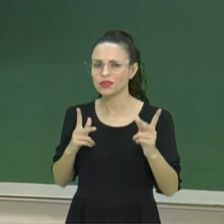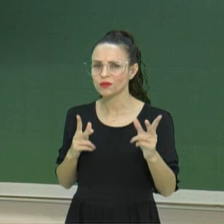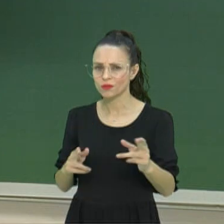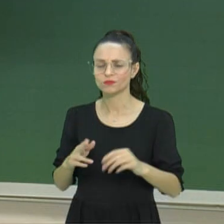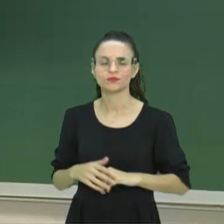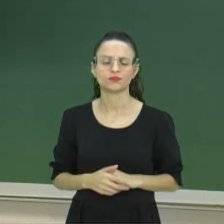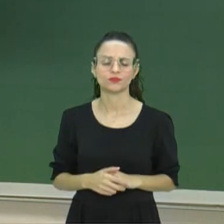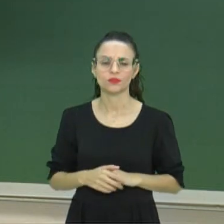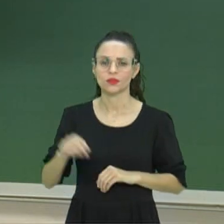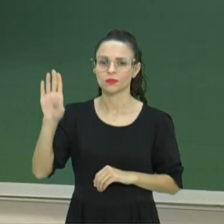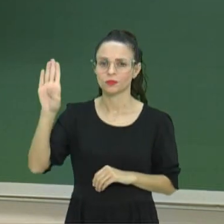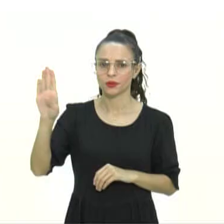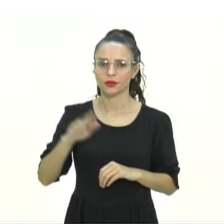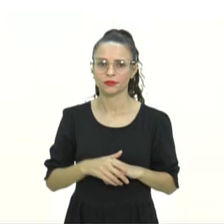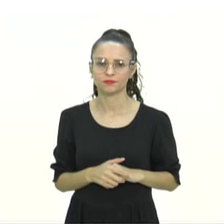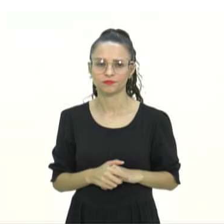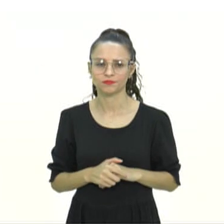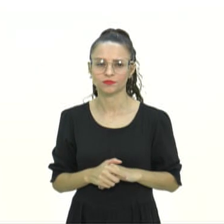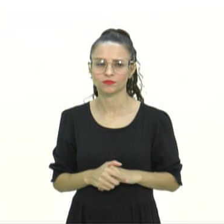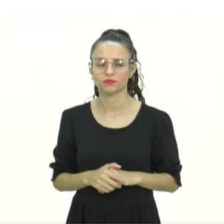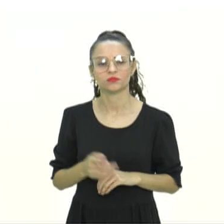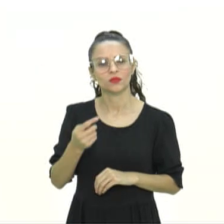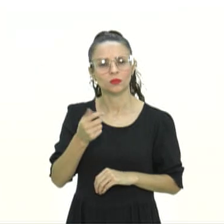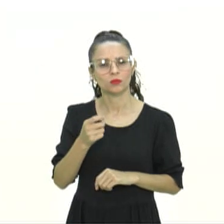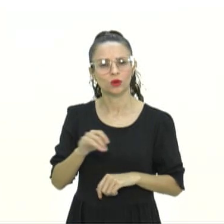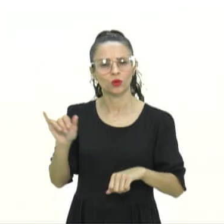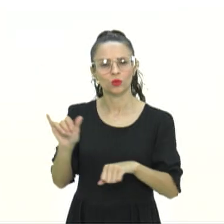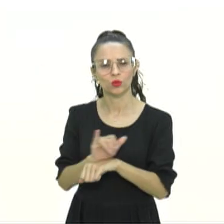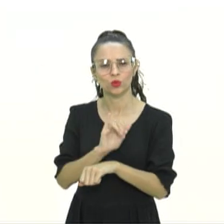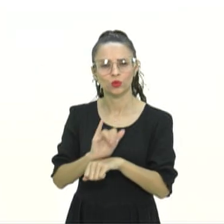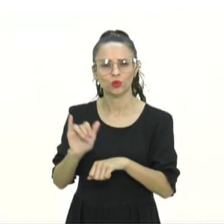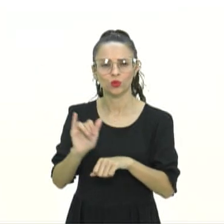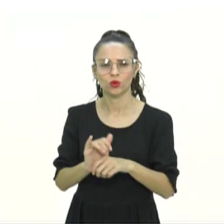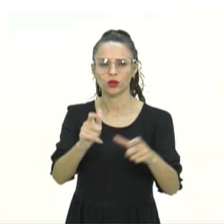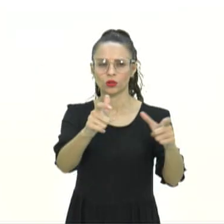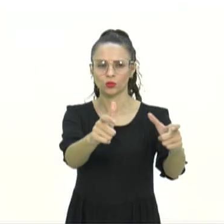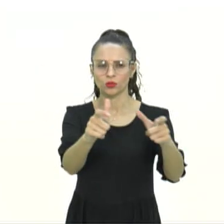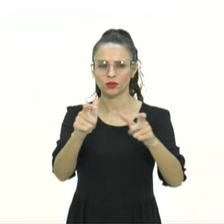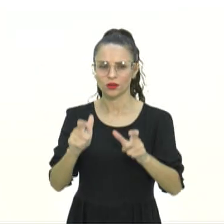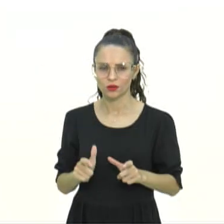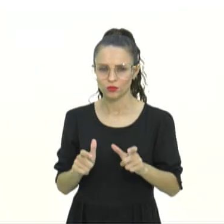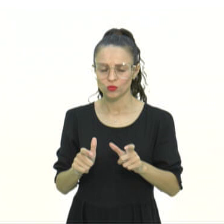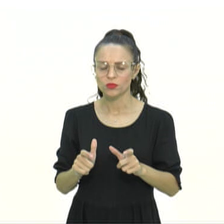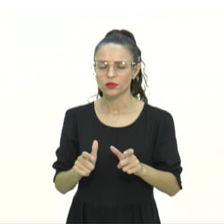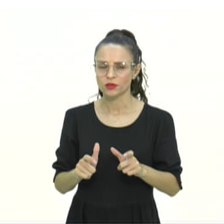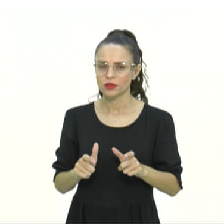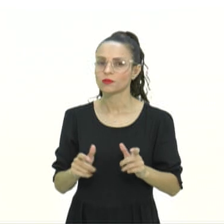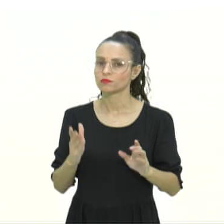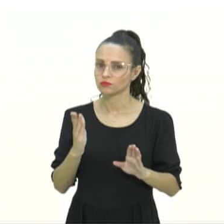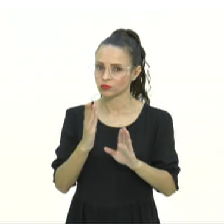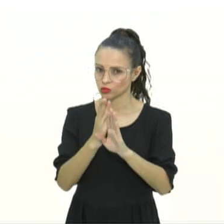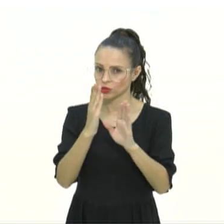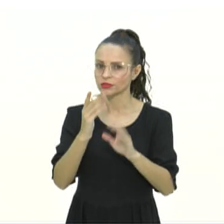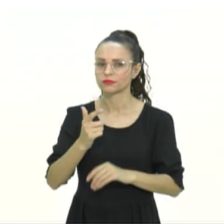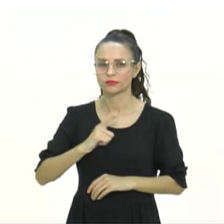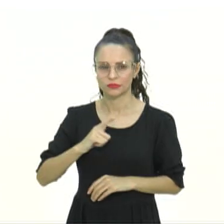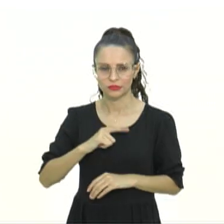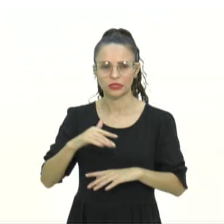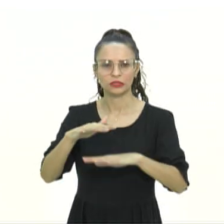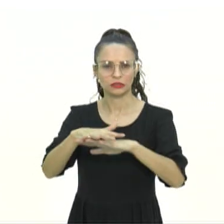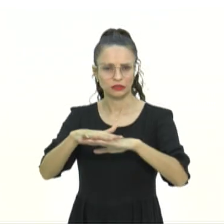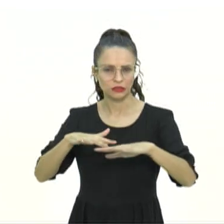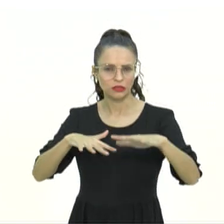B, uma estreita articulação entre os lugares, possibilitada pela presença de redes técnicas